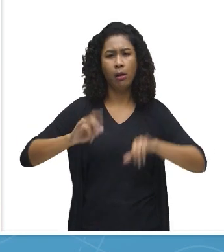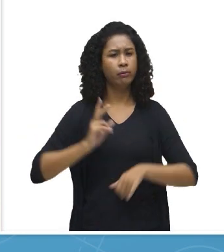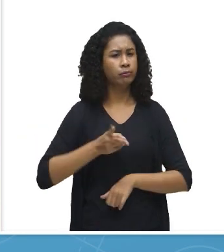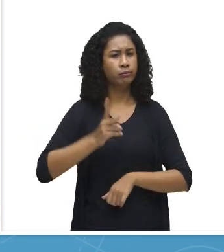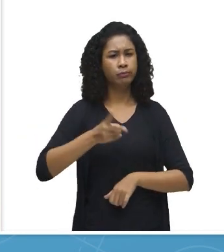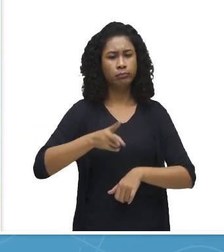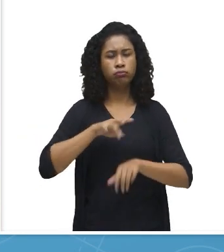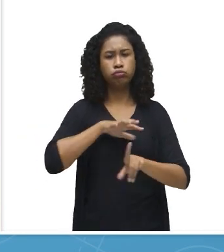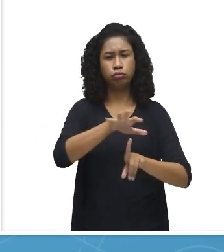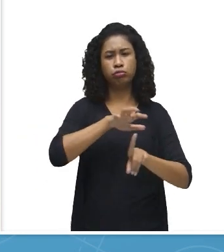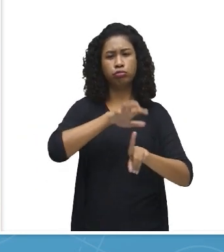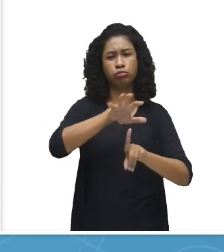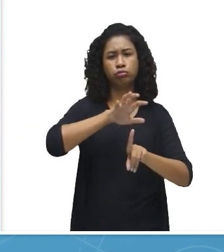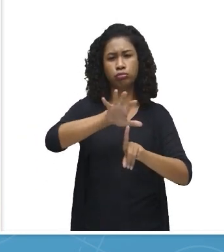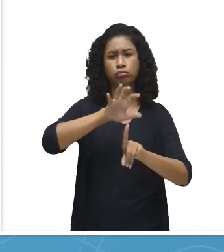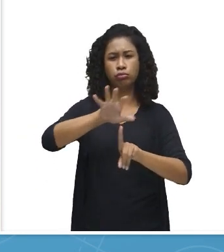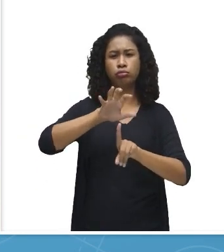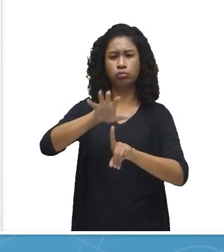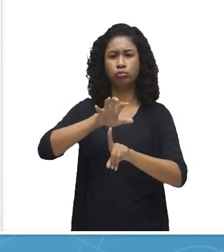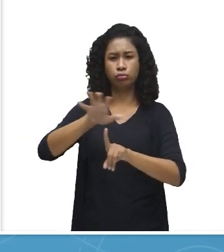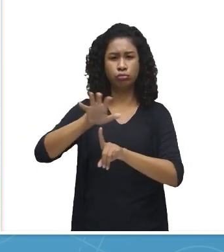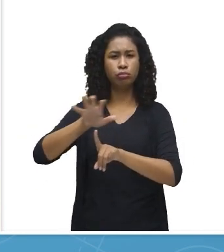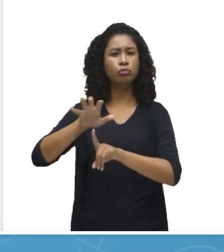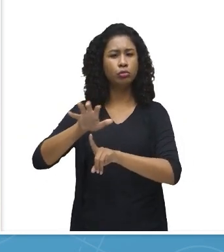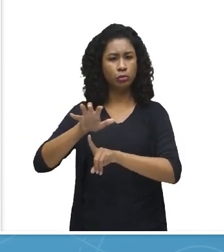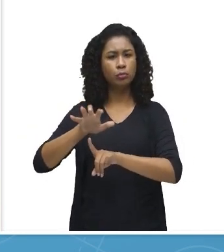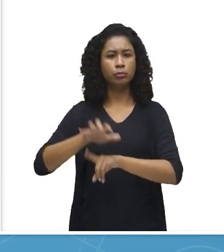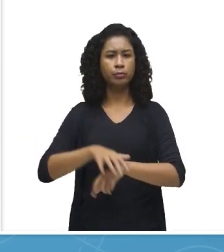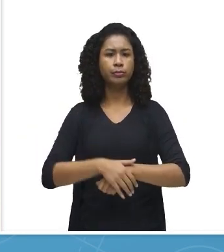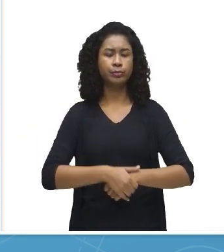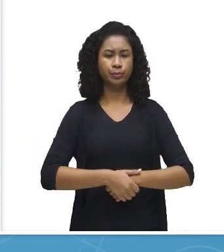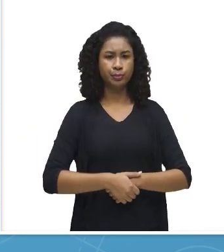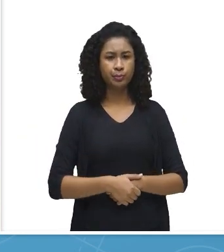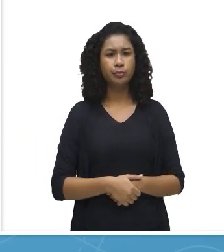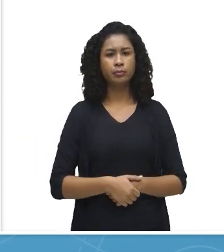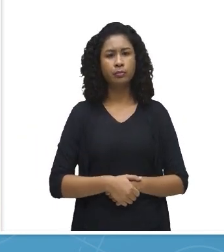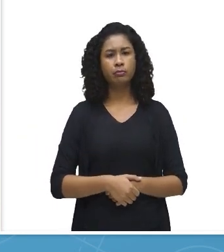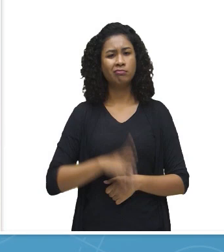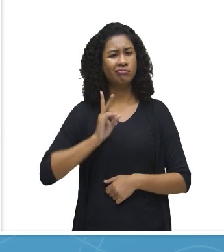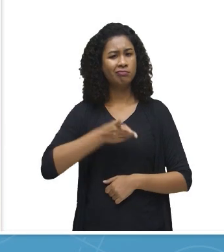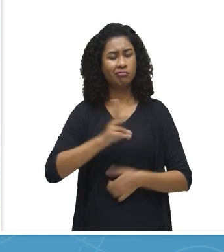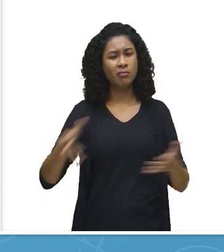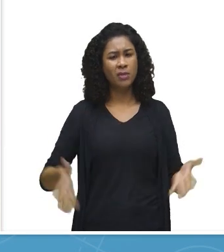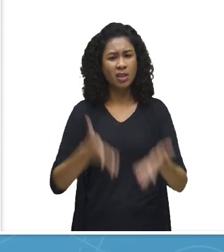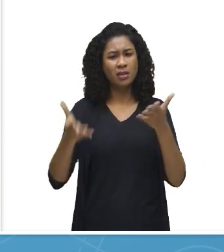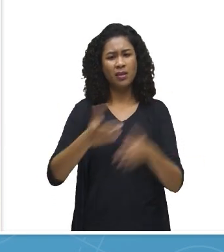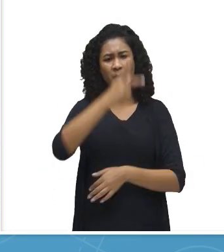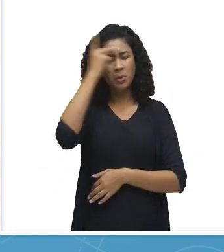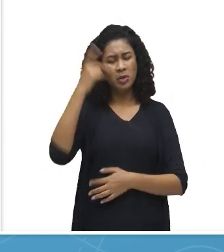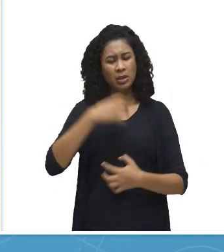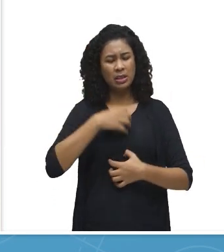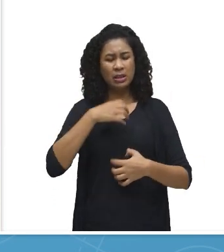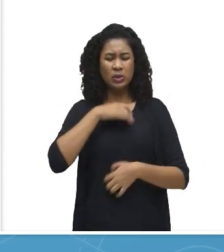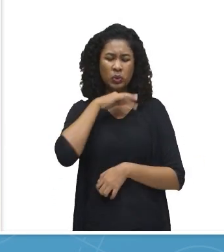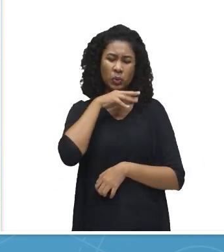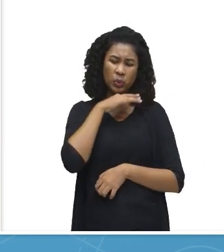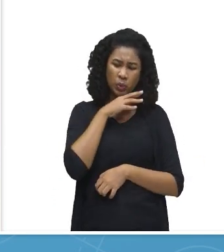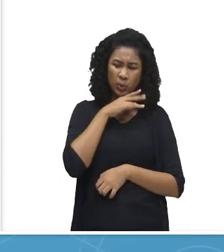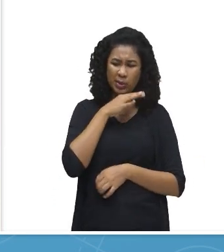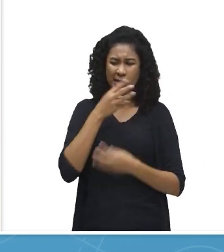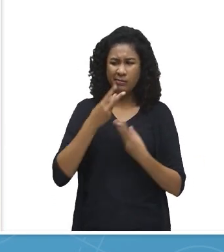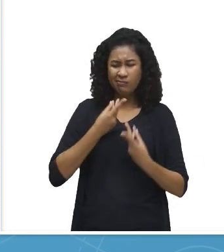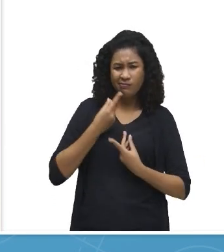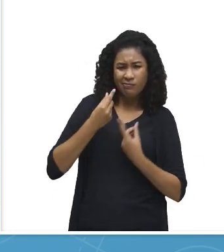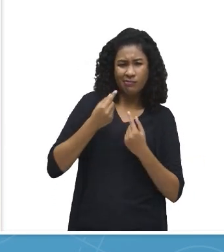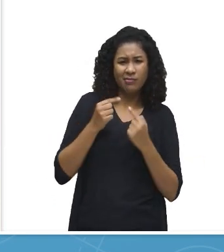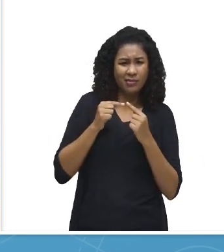o segmento destes estereótipos. Muitas vezes levando os indivíduos a se sentirem mal e discriminados, e se não